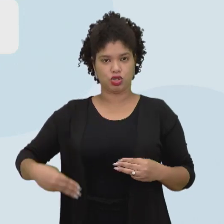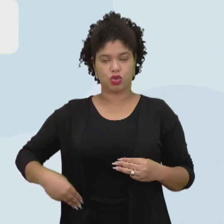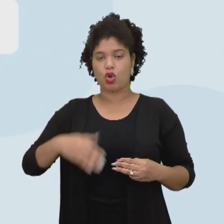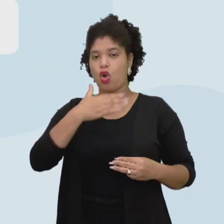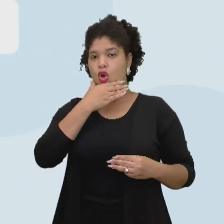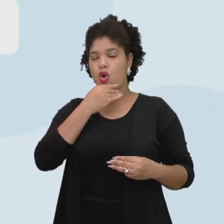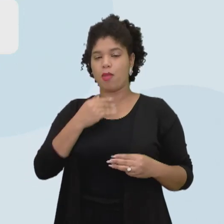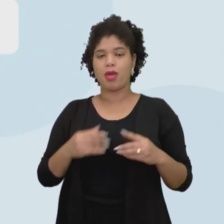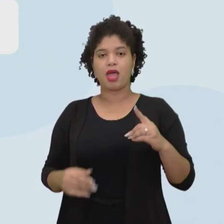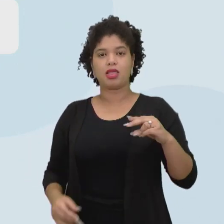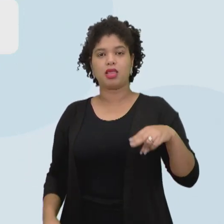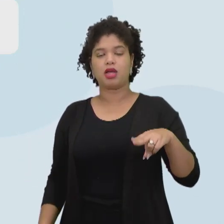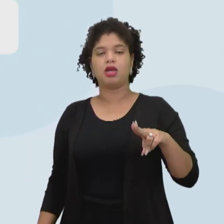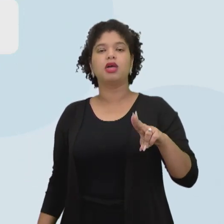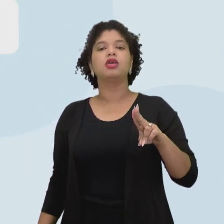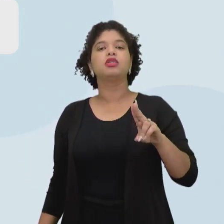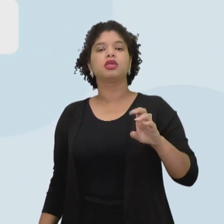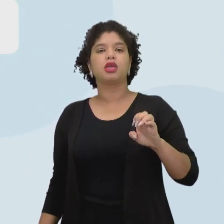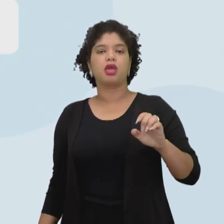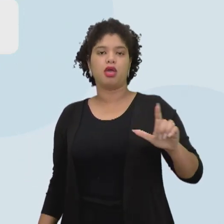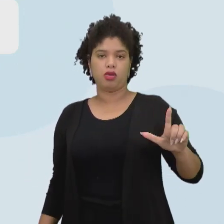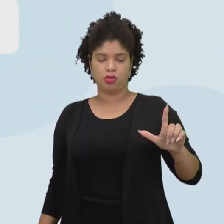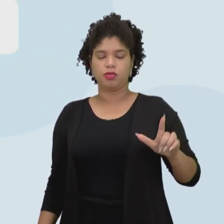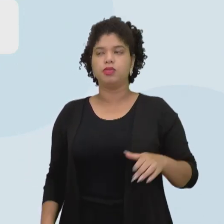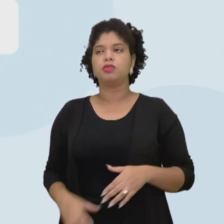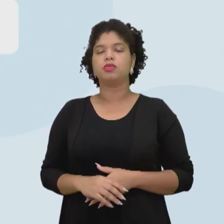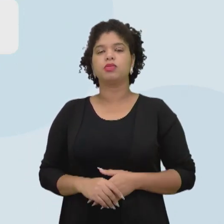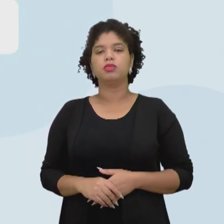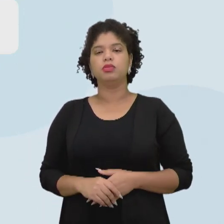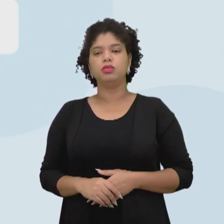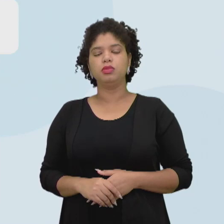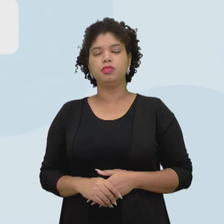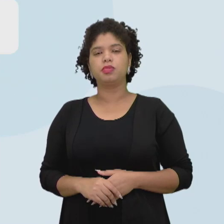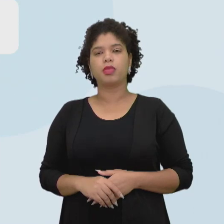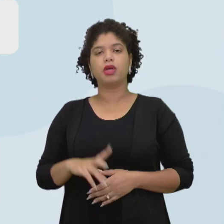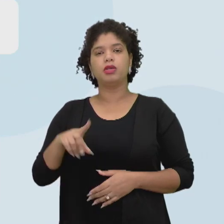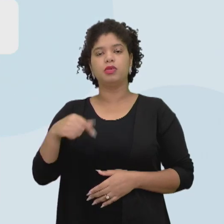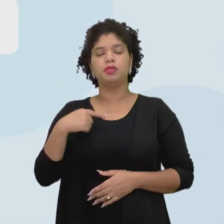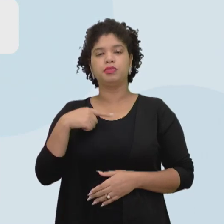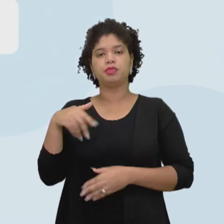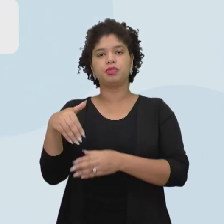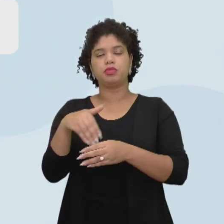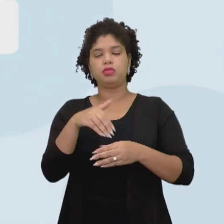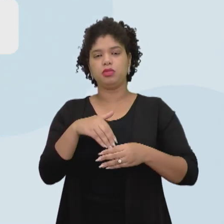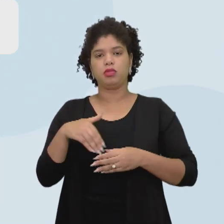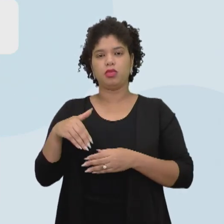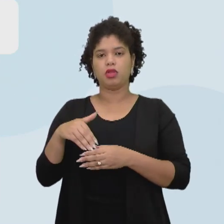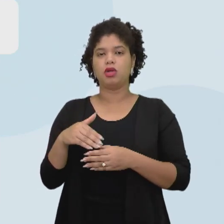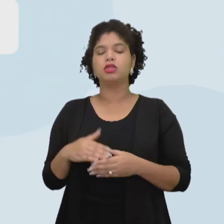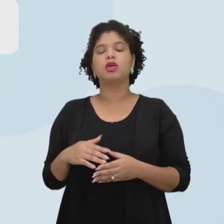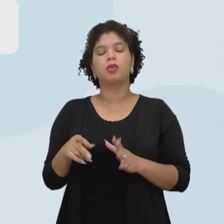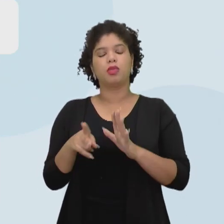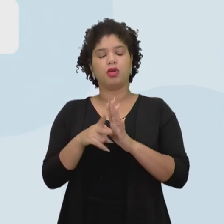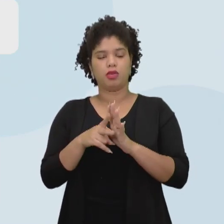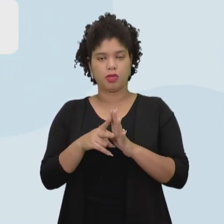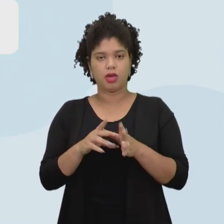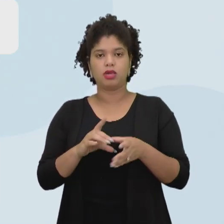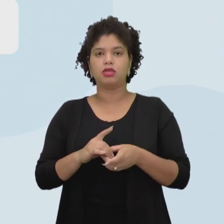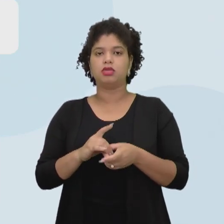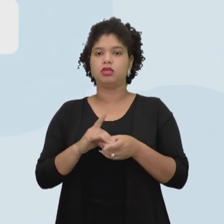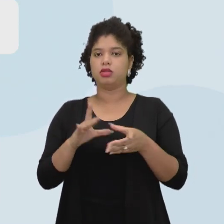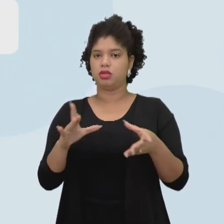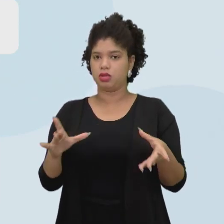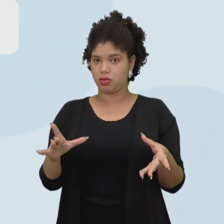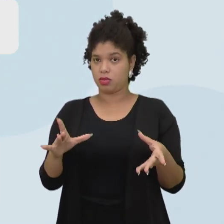em 1994, ele chega ao final com as eleições gerais e plenamente democráticas do Congresso Nacional